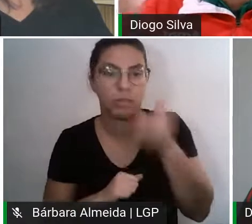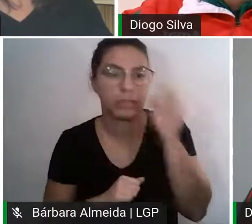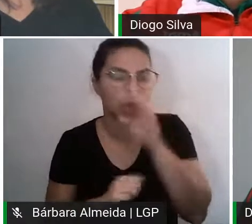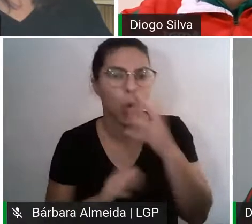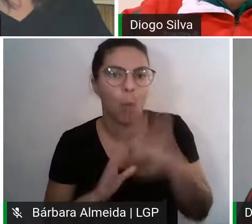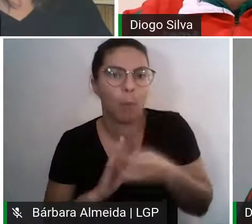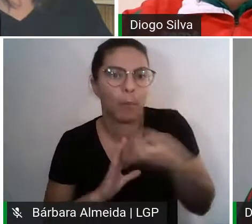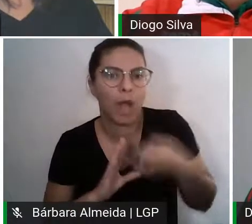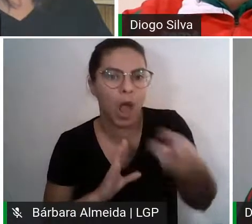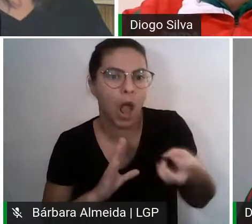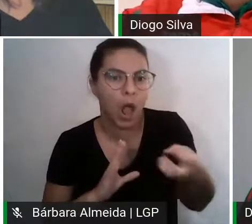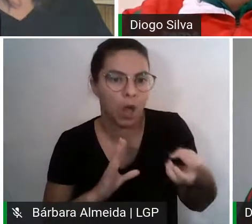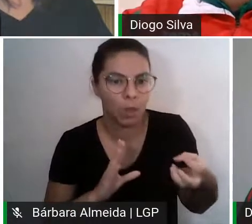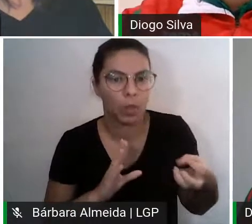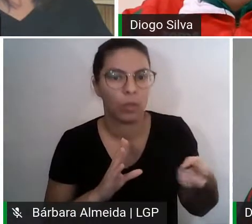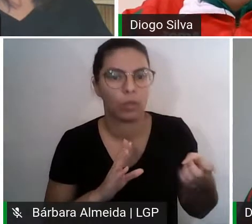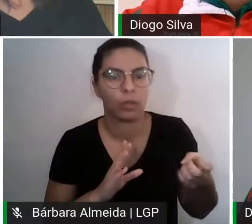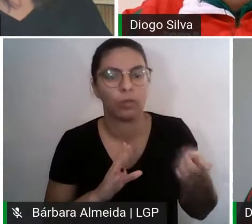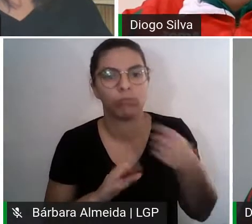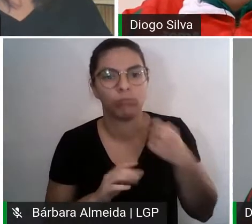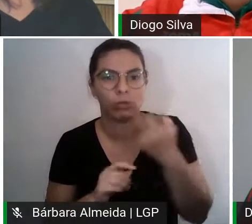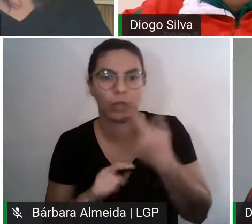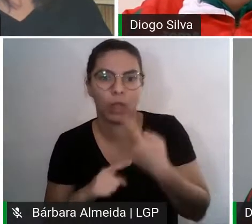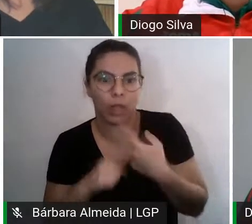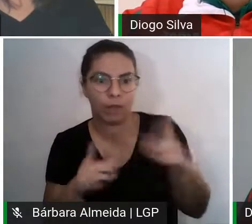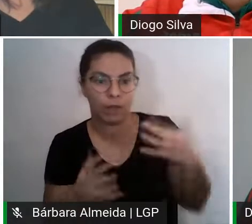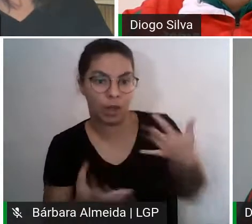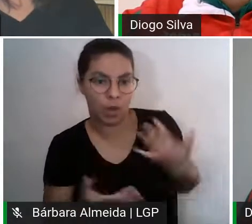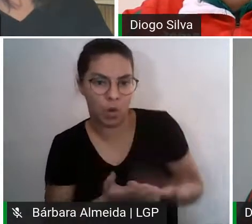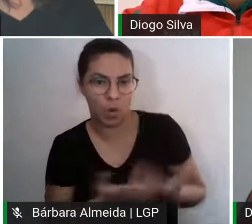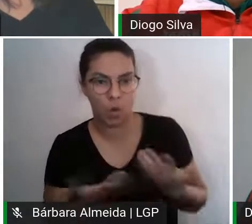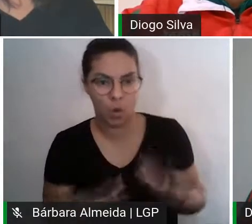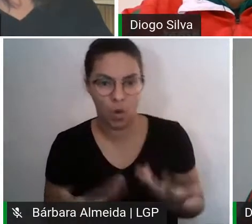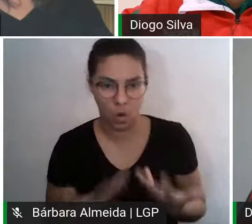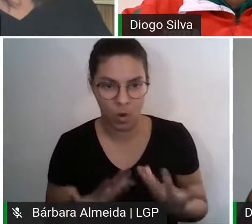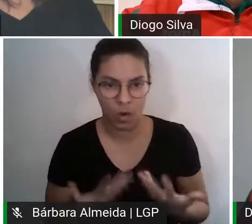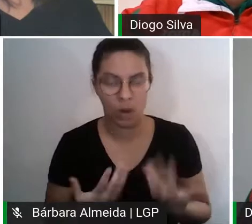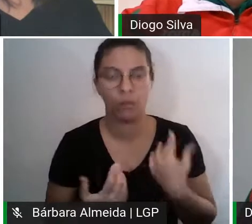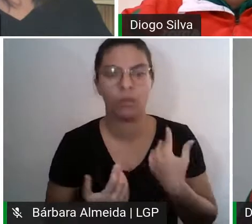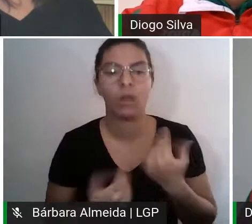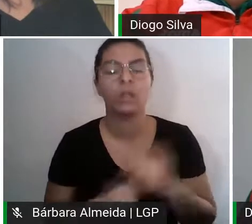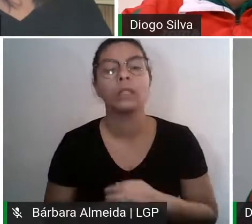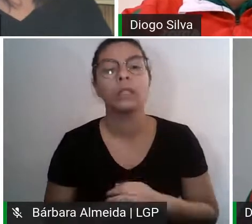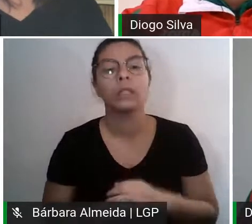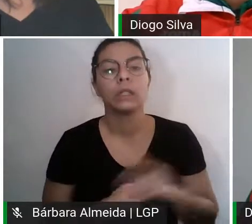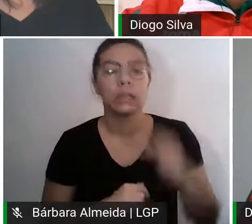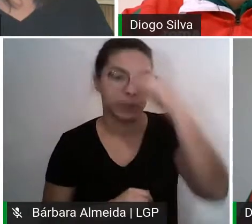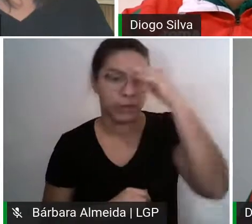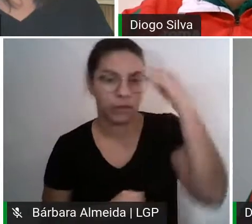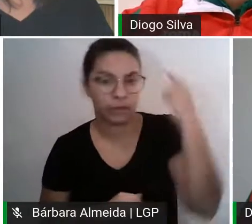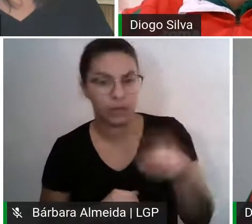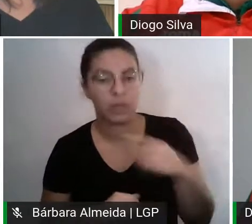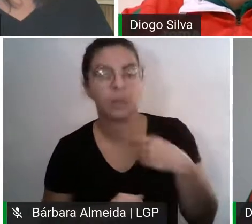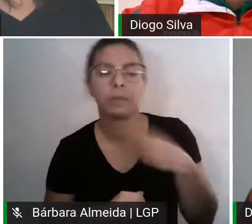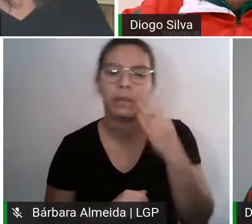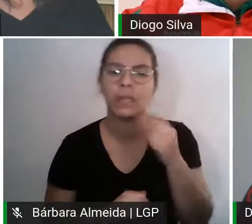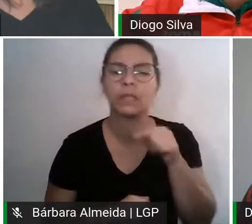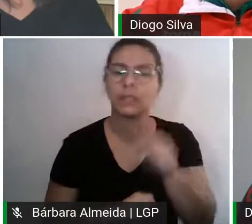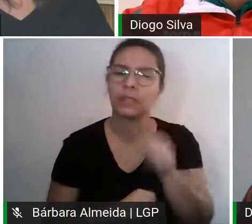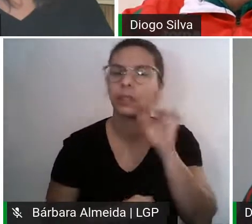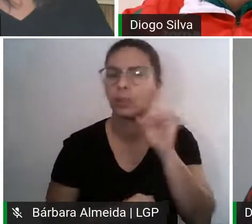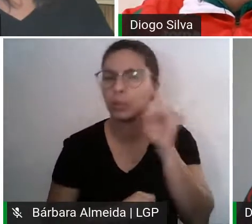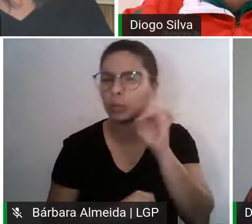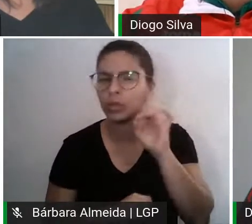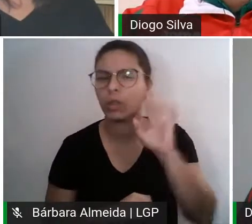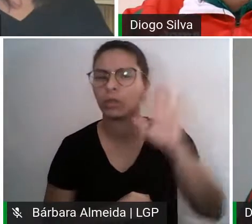envolvesse uma logística muito diferente daquela que a modalidade habitualmente usa, e nós entendemos que isso vai ser importante numa fase de divulgação